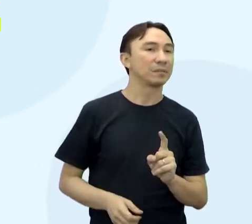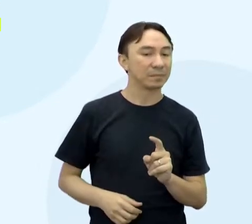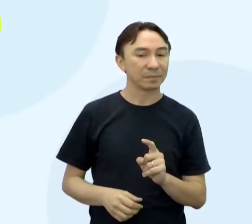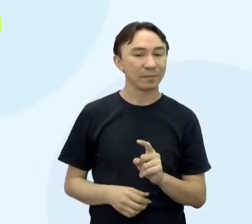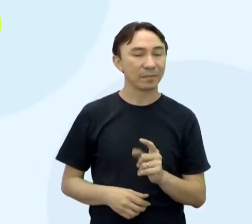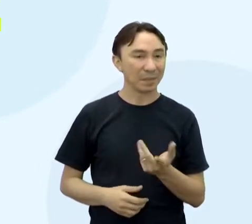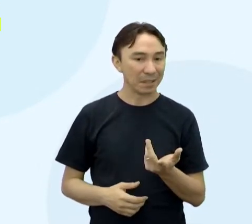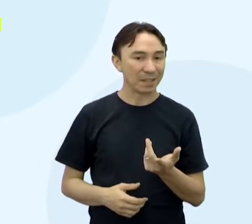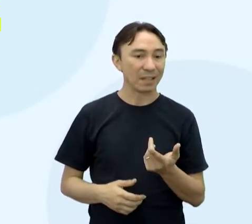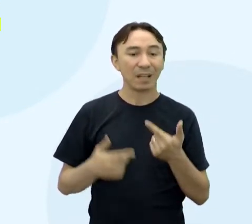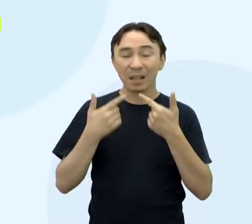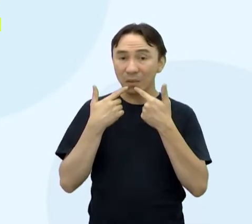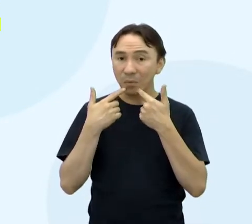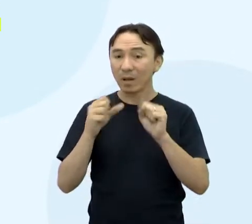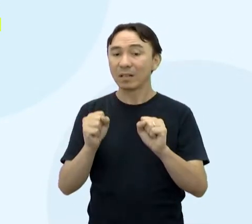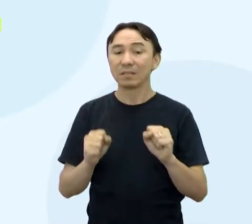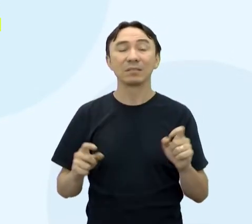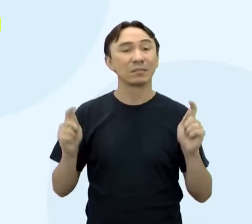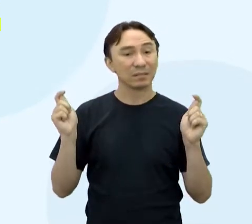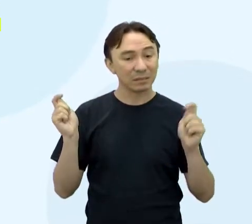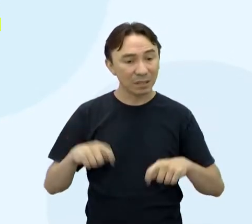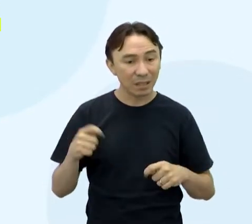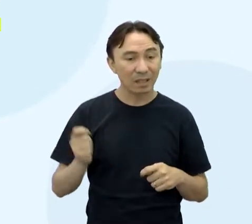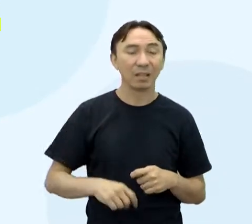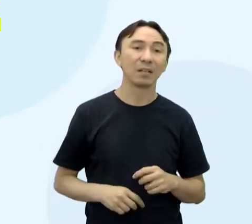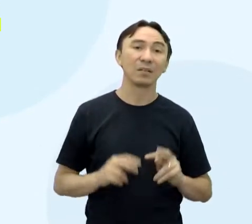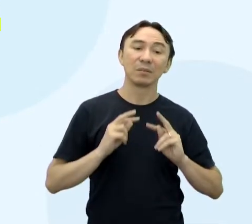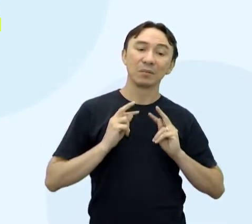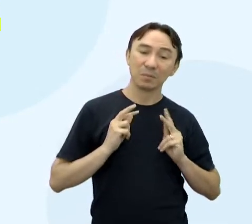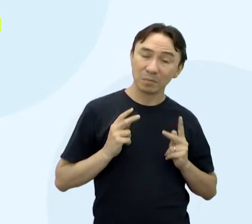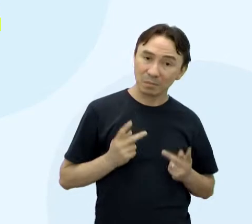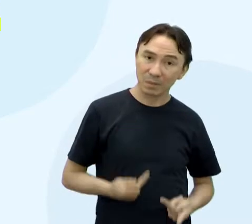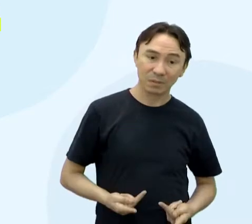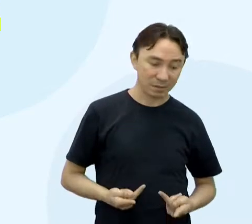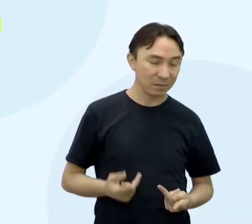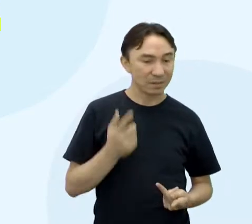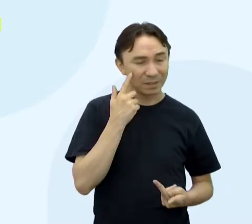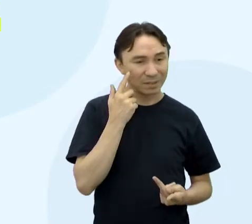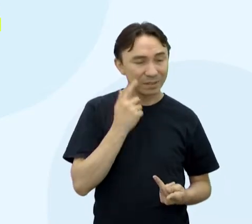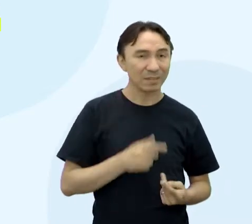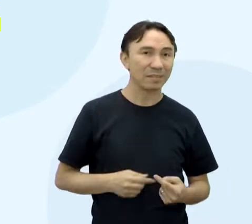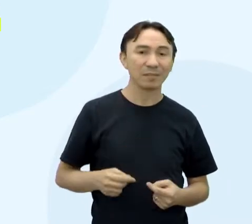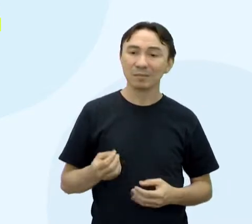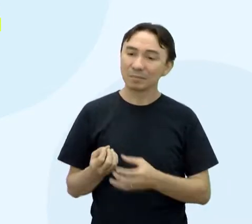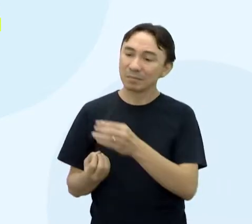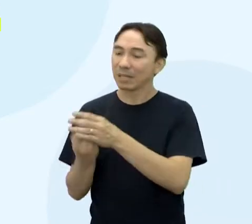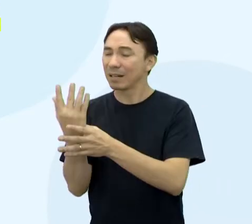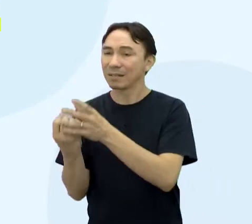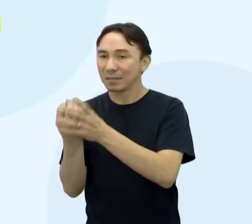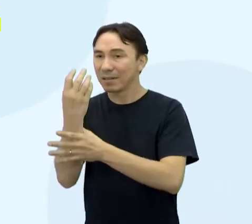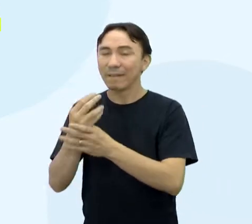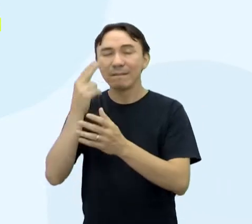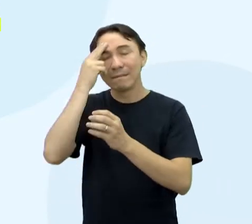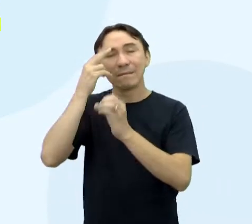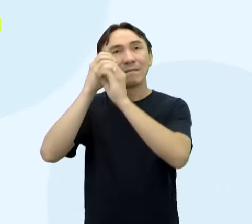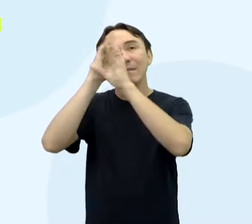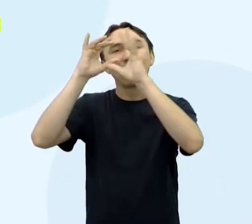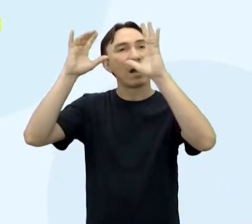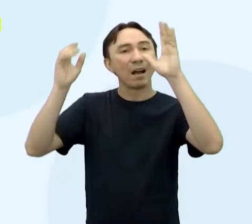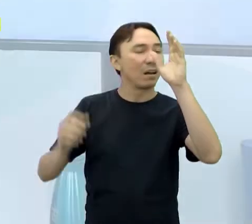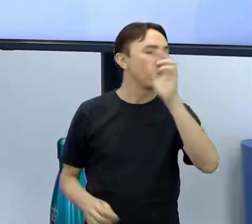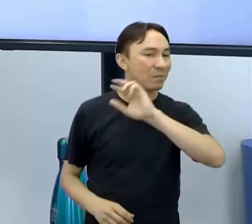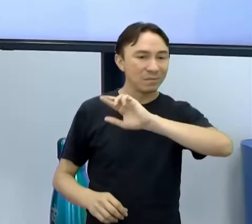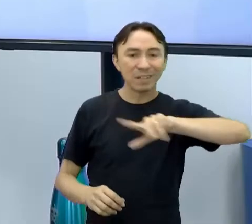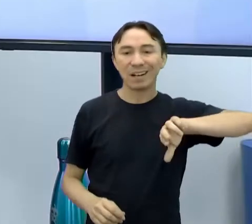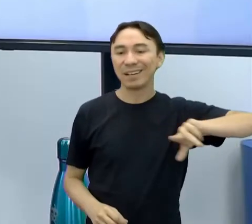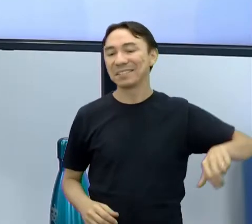possibilita que o ser humano crie mundos e fantasias. Nós temos aí alguns exemplos que vamos observar